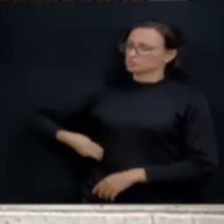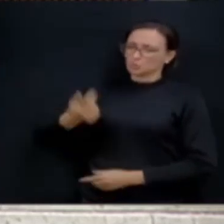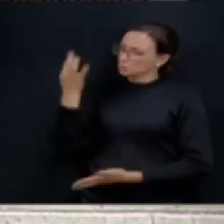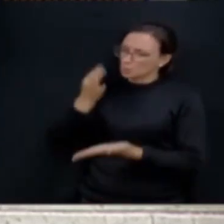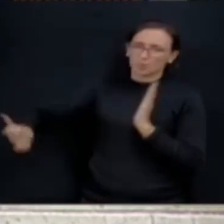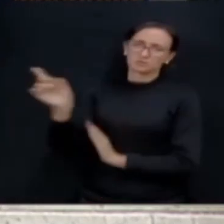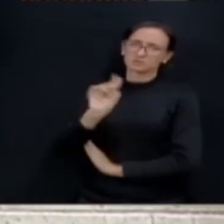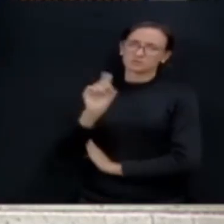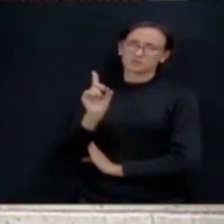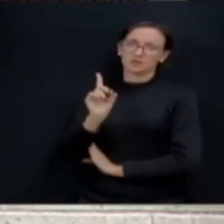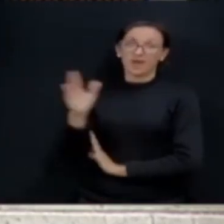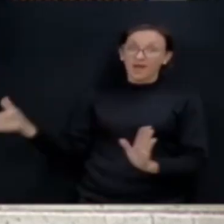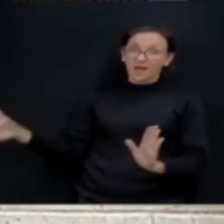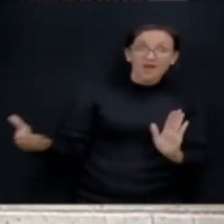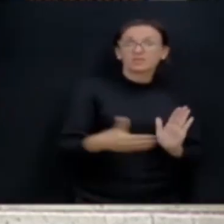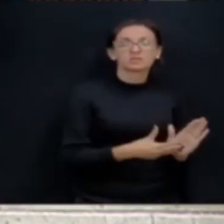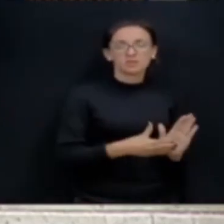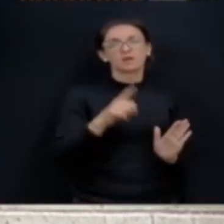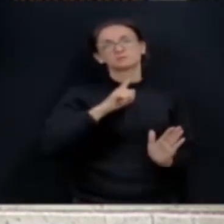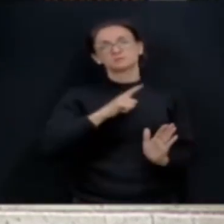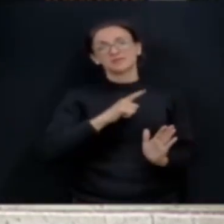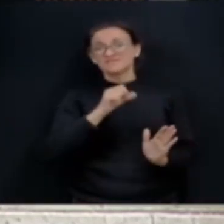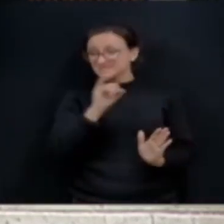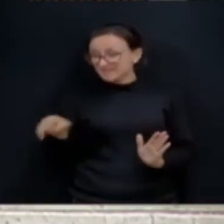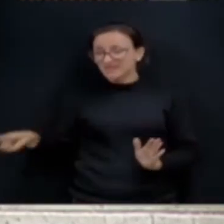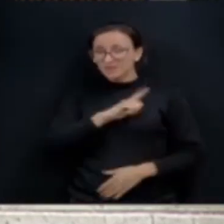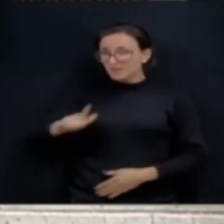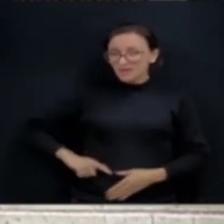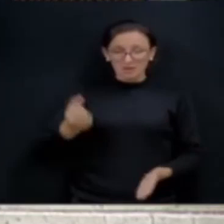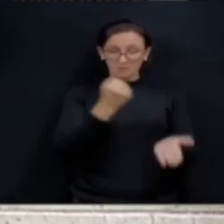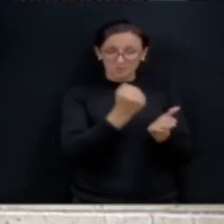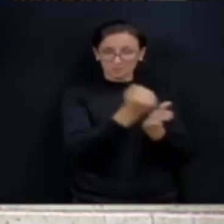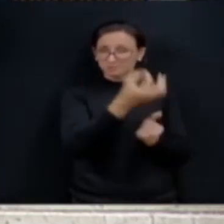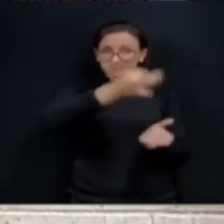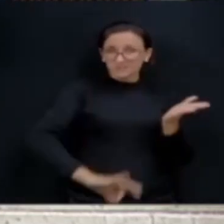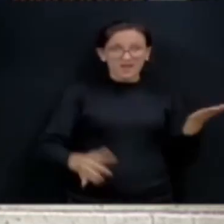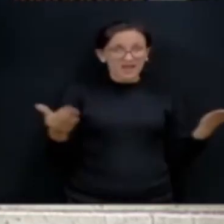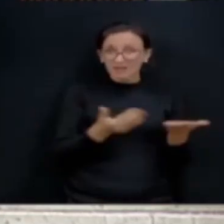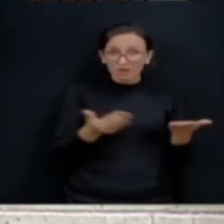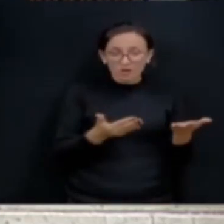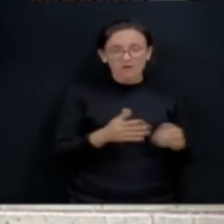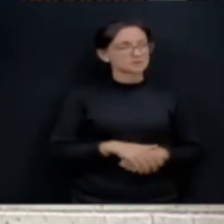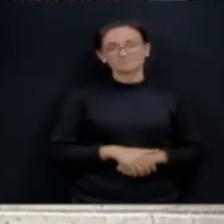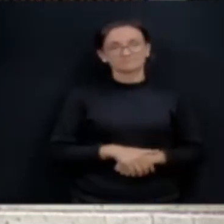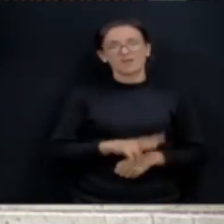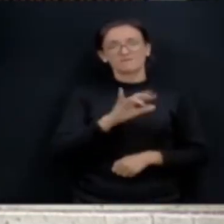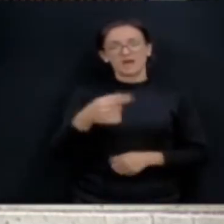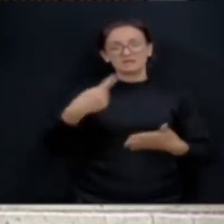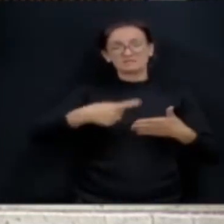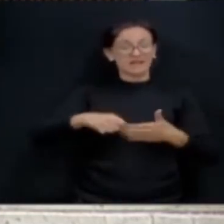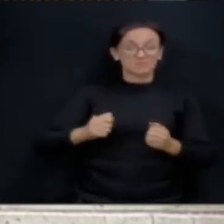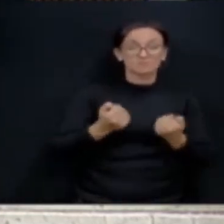sejam elucidadas. Se o governador assinar o convênio na fase que está agora, nós vamos entregar o pedágio